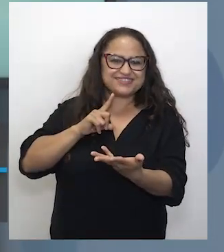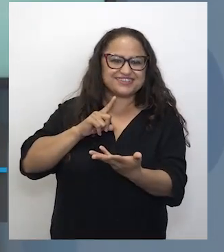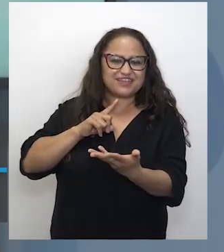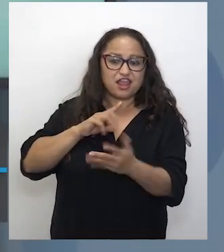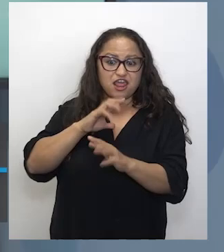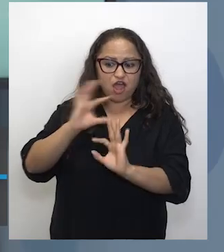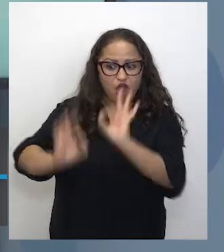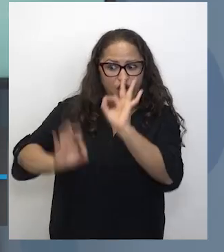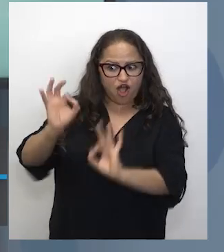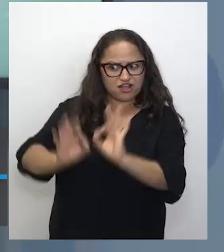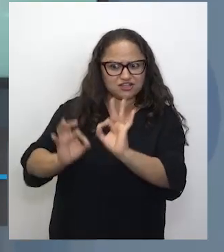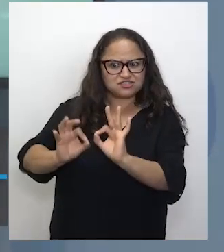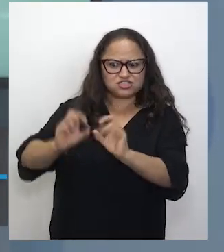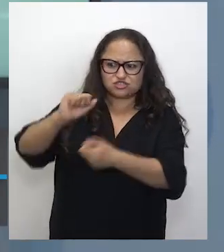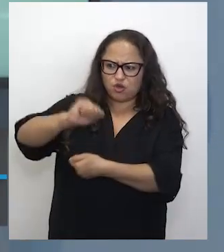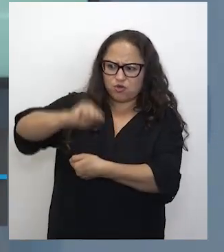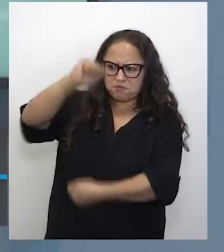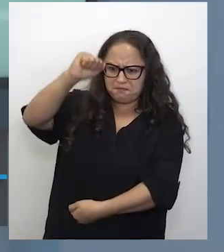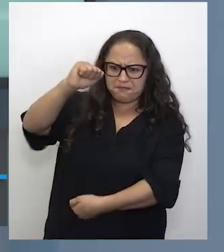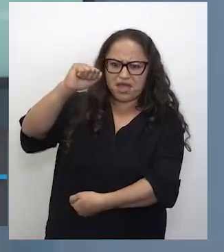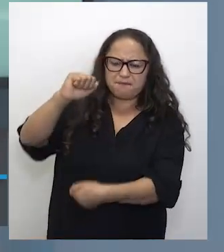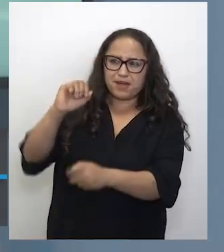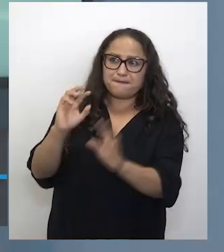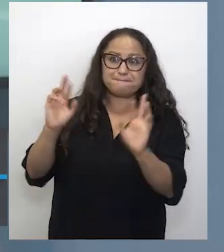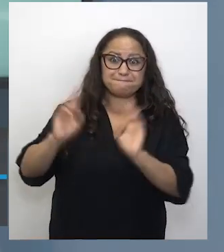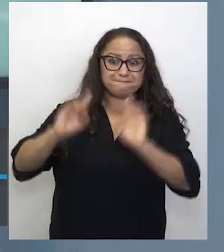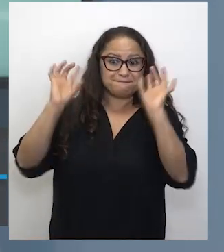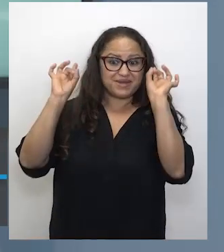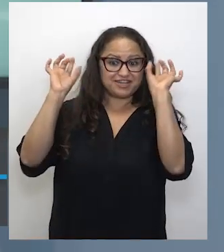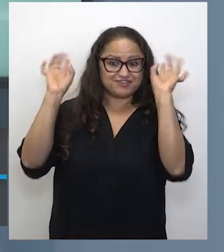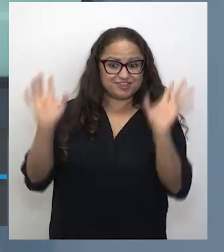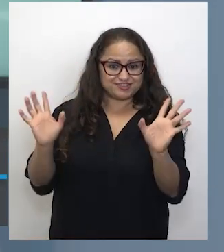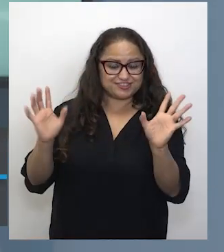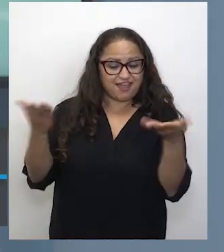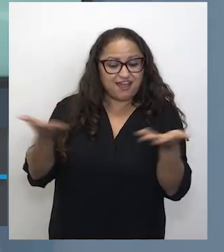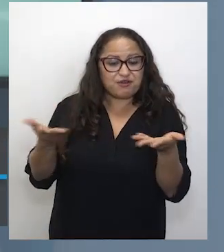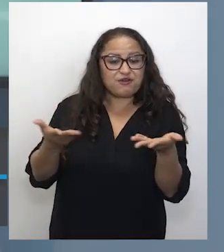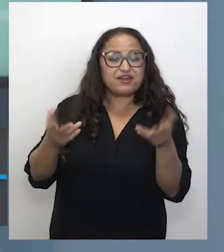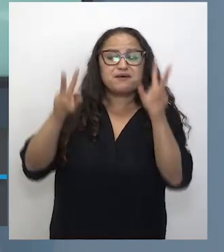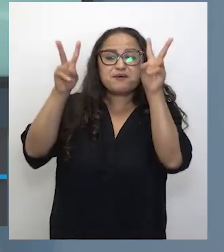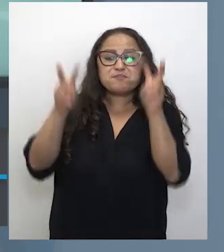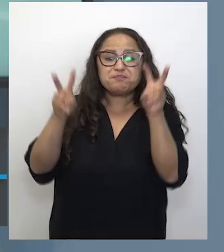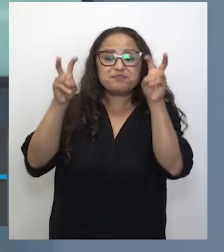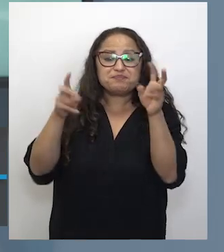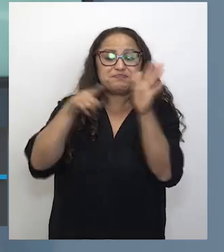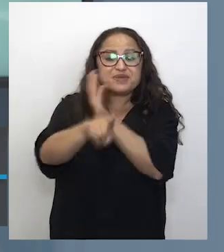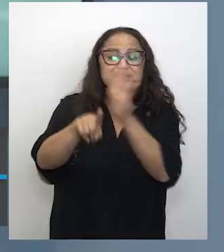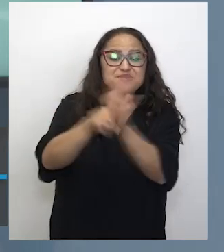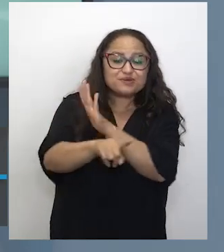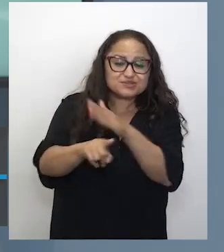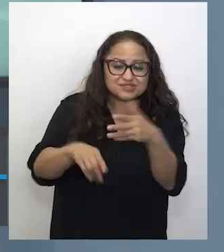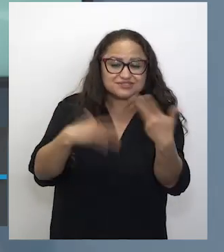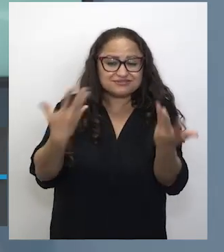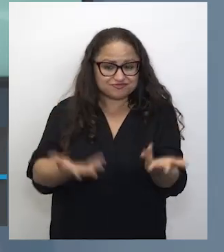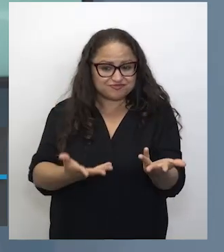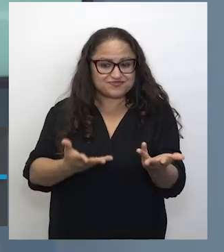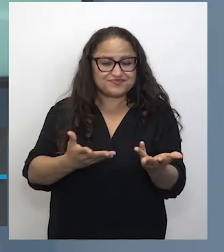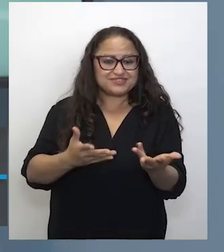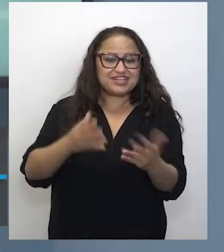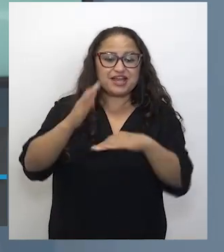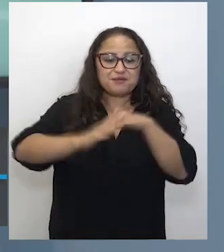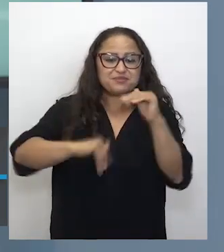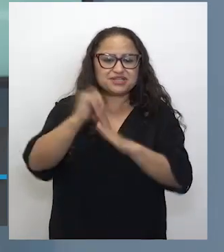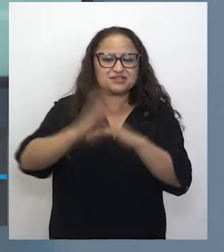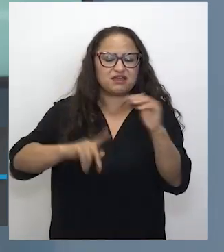nós, topzera. Então, pra gente começar a aula, aquela pergunta marota, né? Já que a gente tá falando aí, né, justamente a nossa habilidade, fala